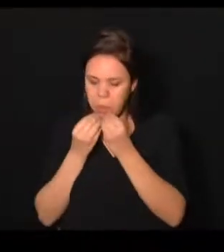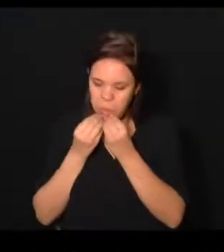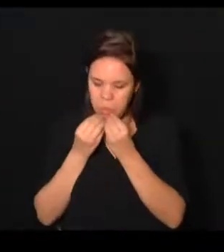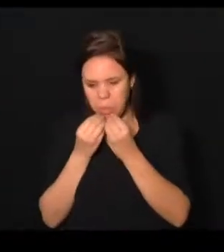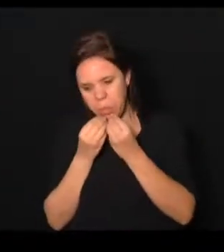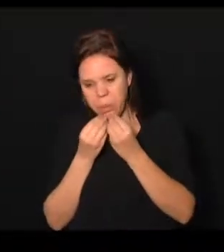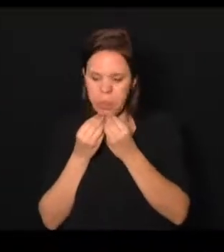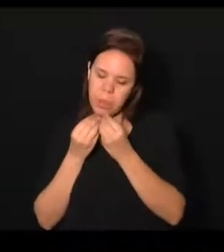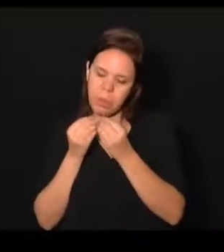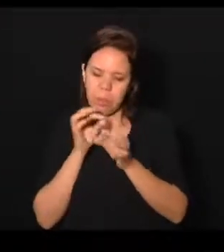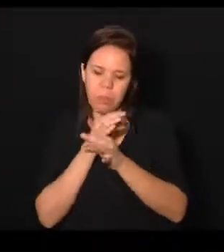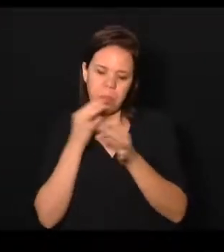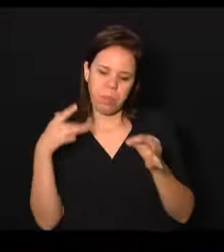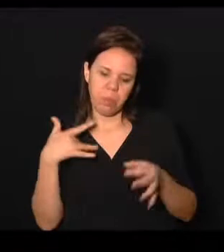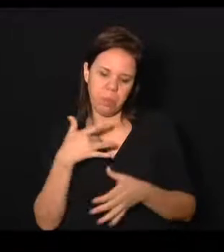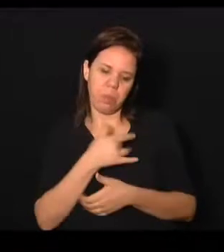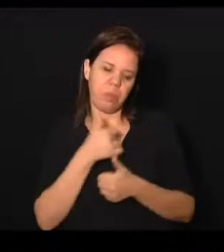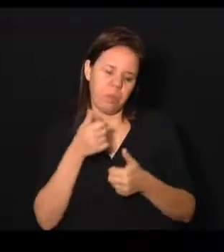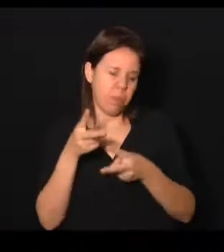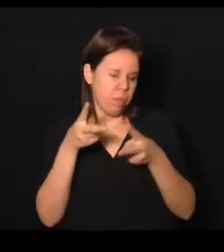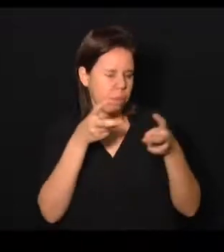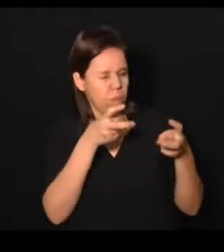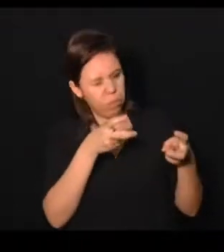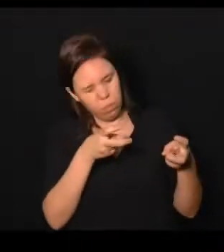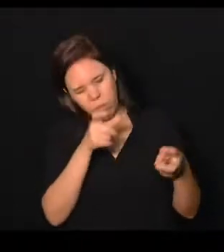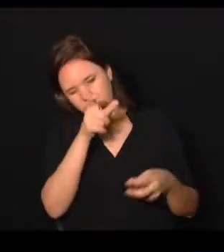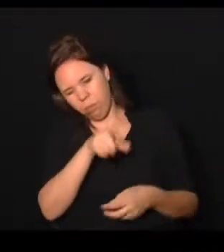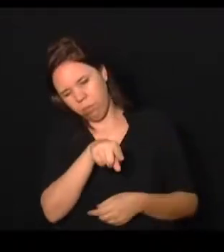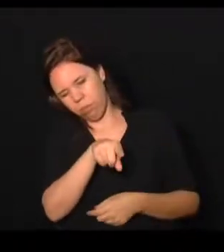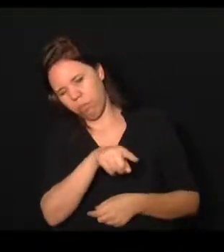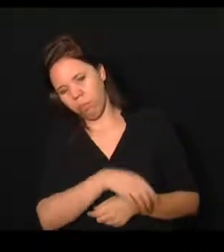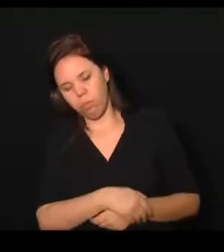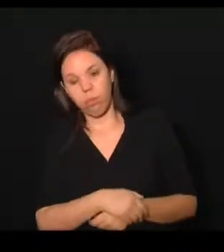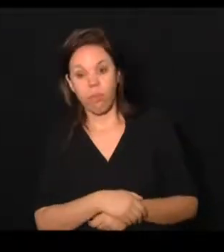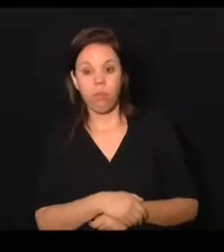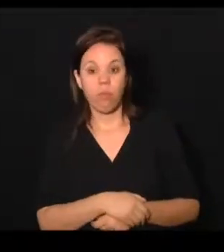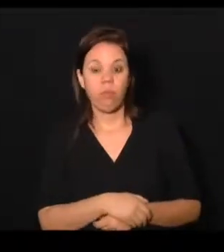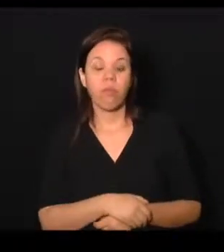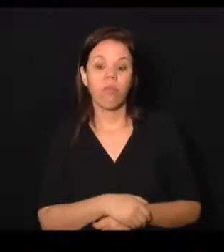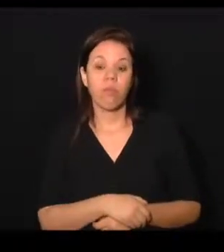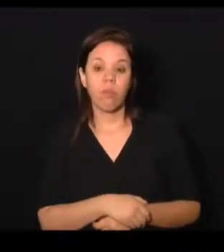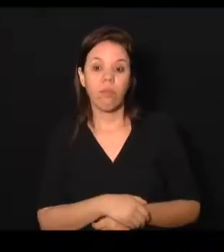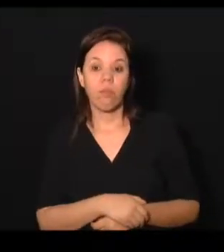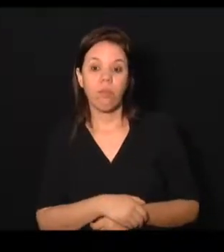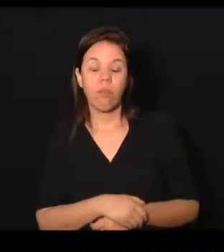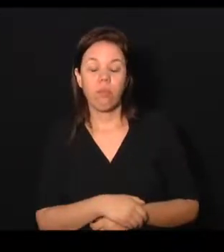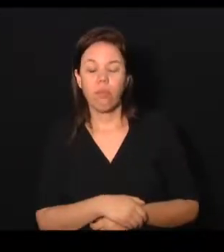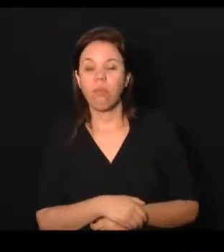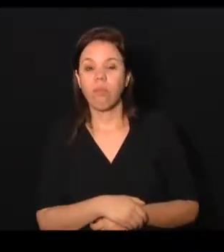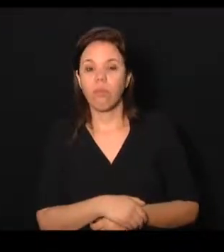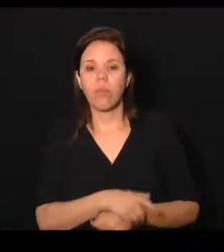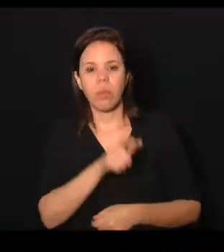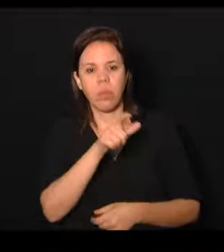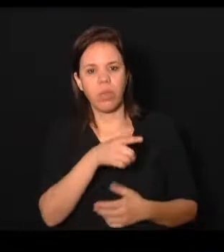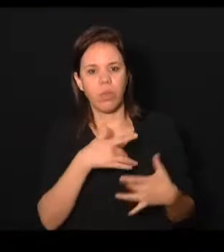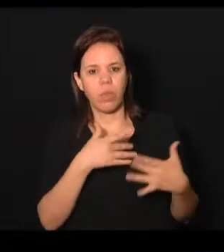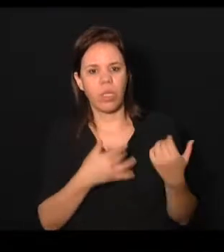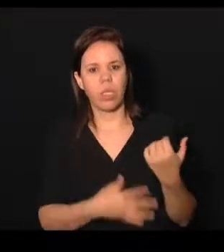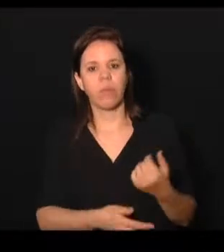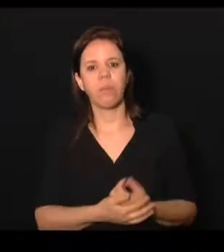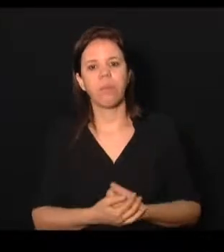hidratando para observar também esses doadores de sangue.